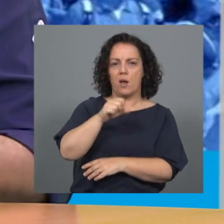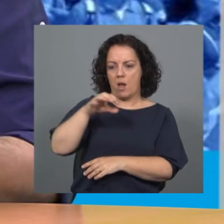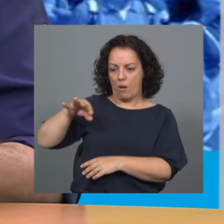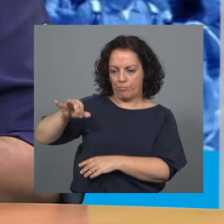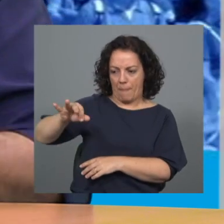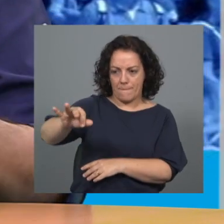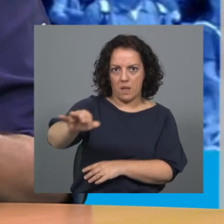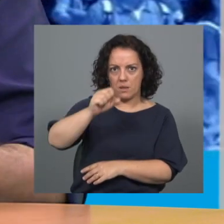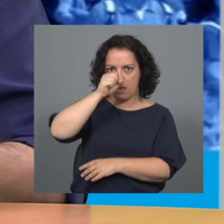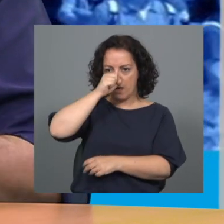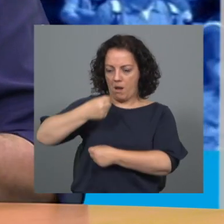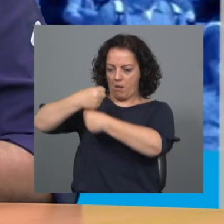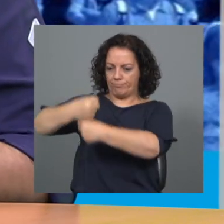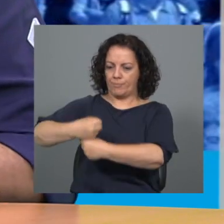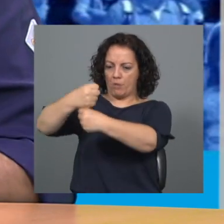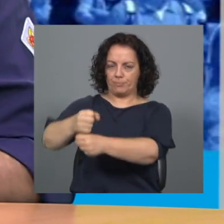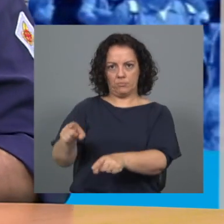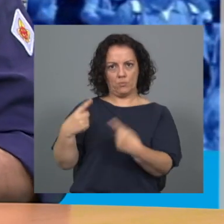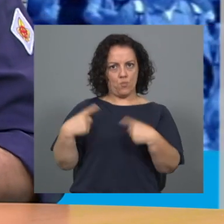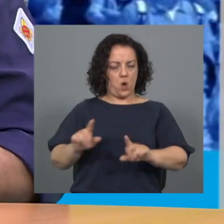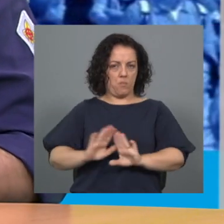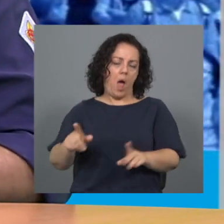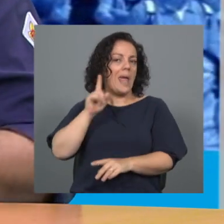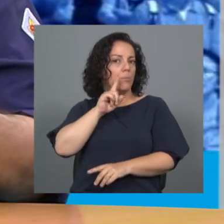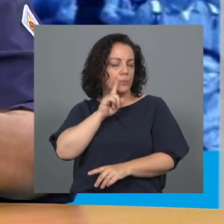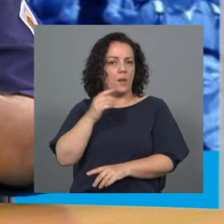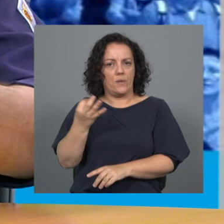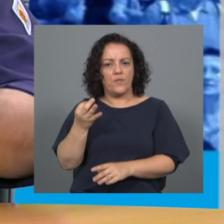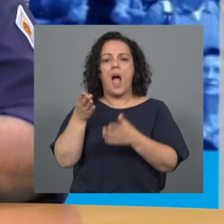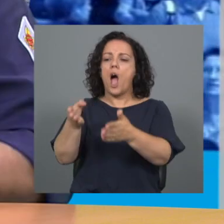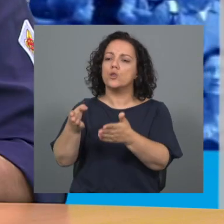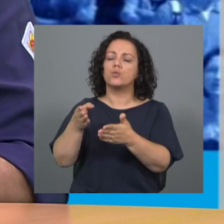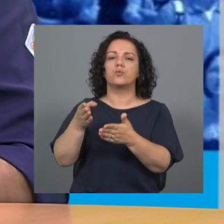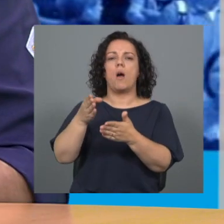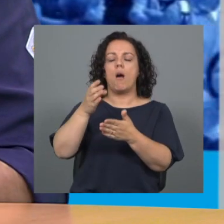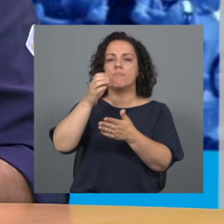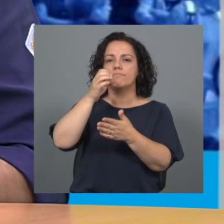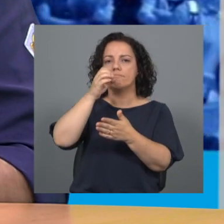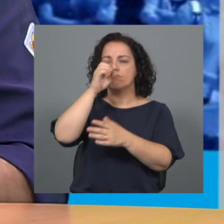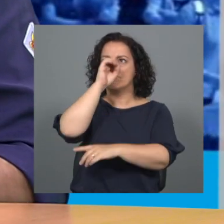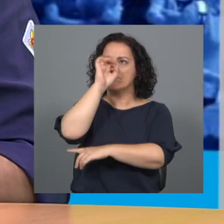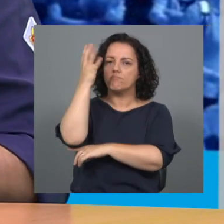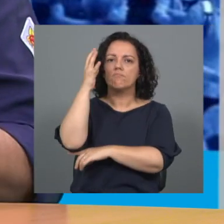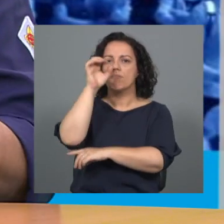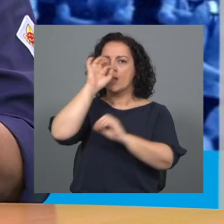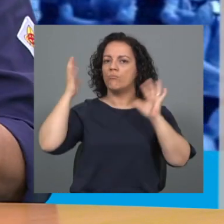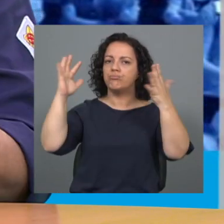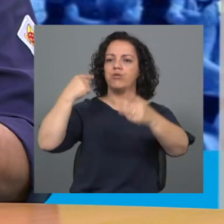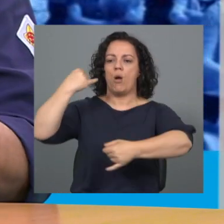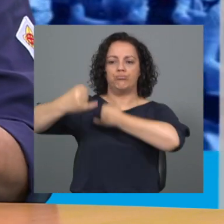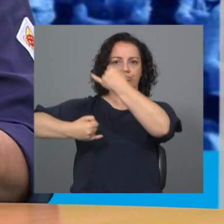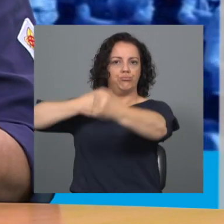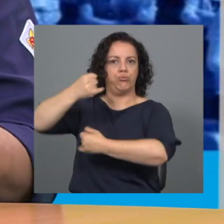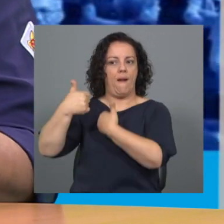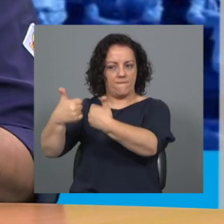só, e isso é um gesto nobre e muito importante para ajudarmos ao rejuvenescimento, à regeneração da floresta, mas esta